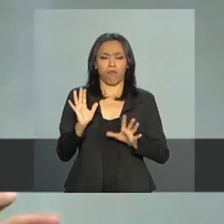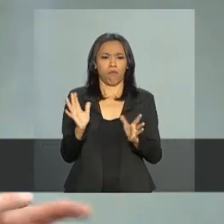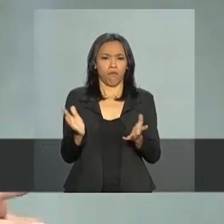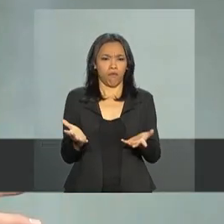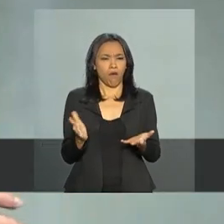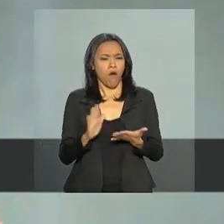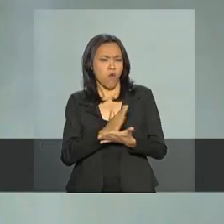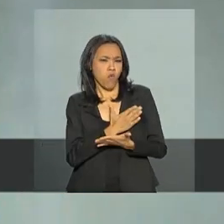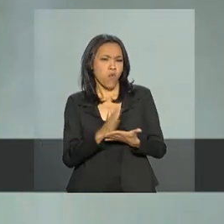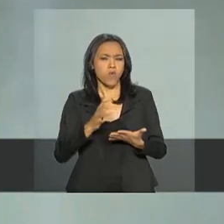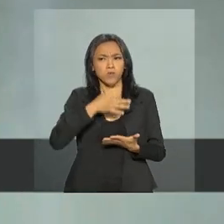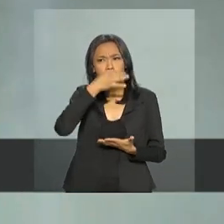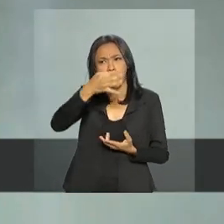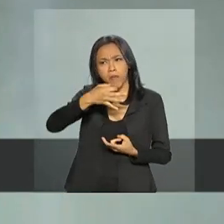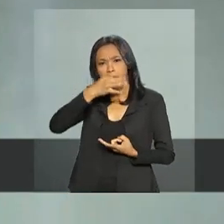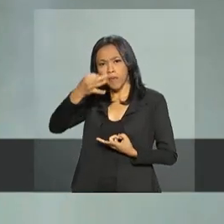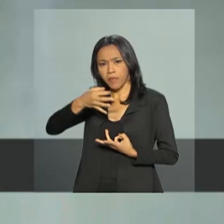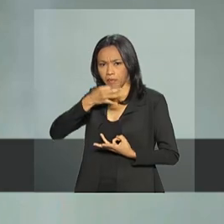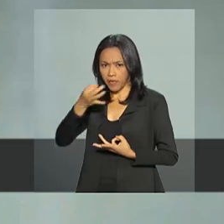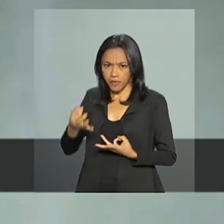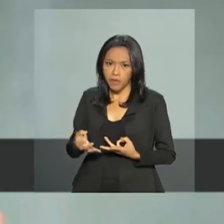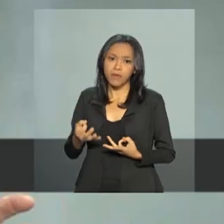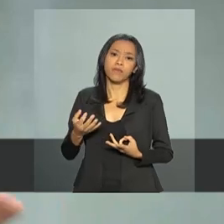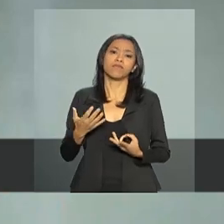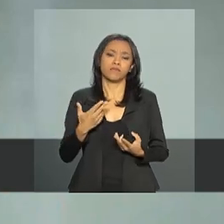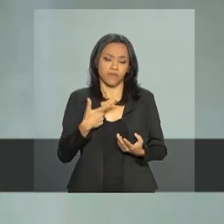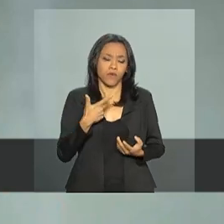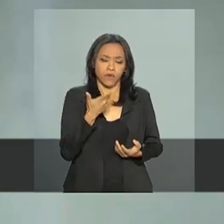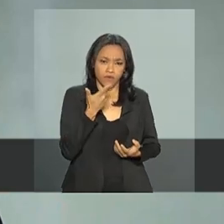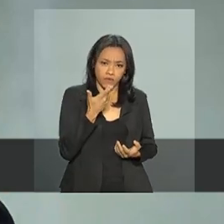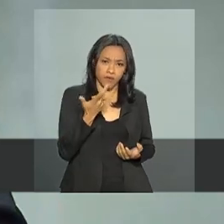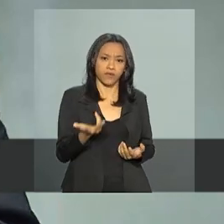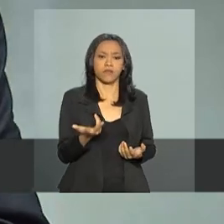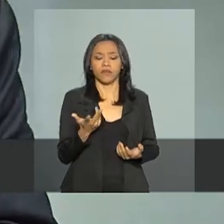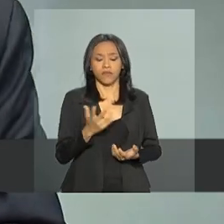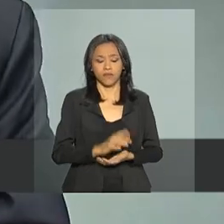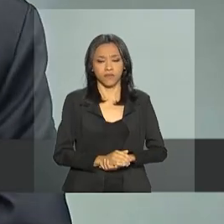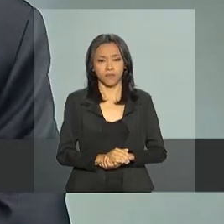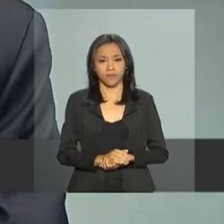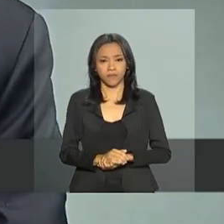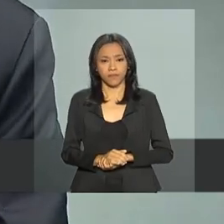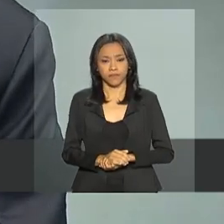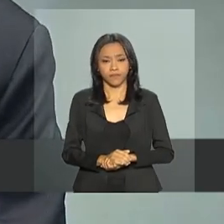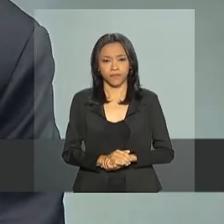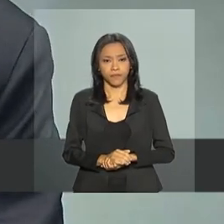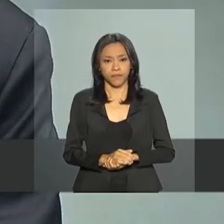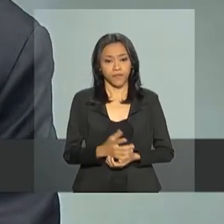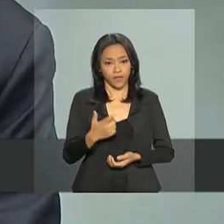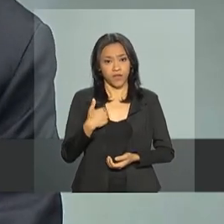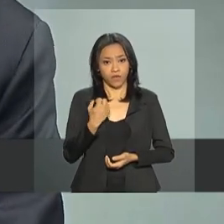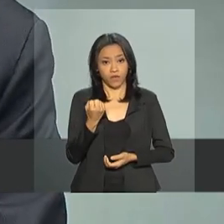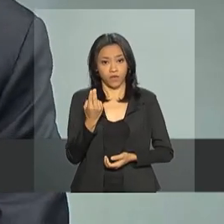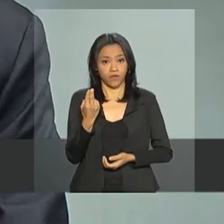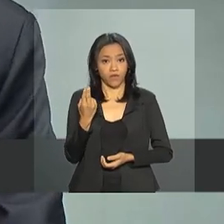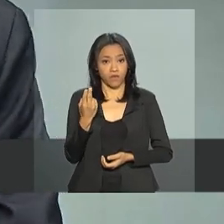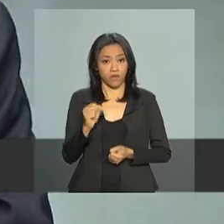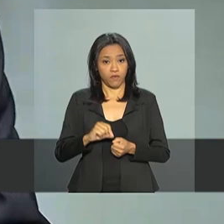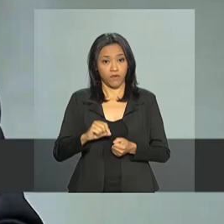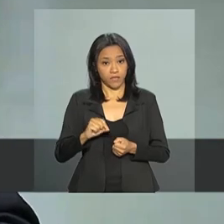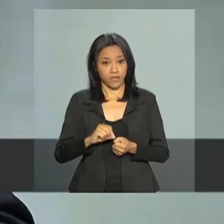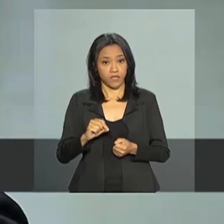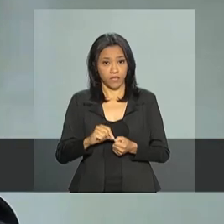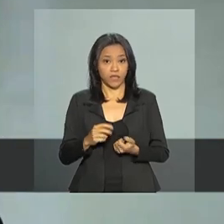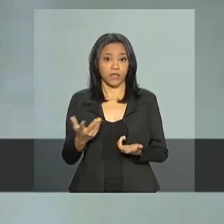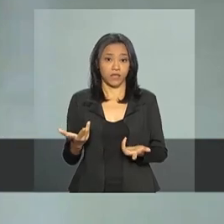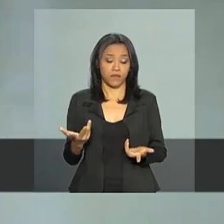Serão, na verdade, alguns comentários, doutora Raquel, doutor Gustavo, doutor Ministro Coelho, que eu farei, Carmen